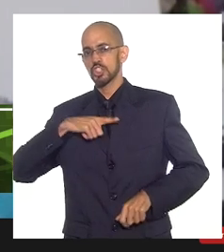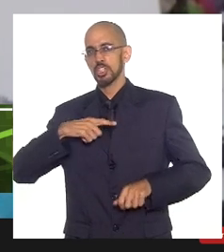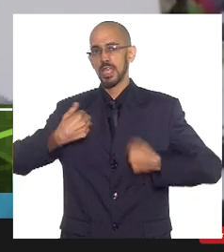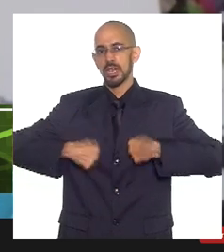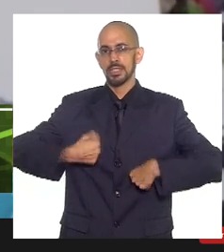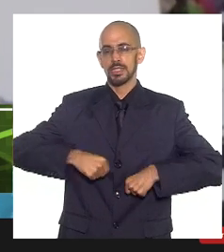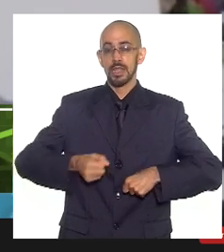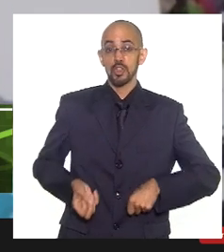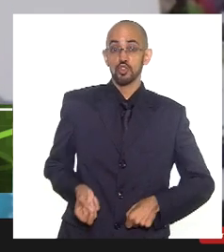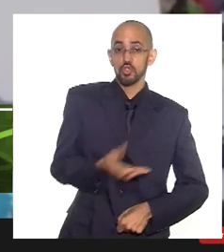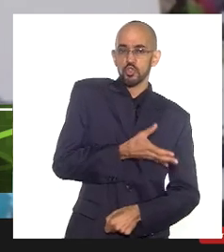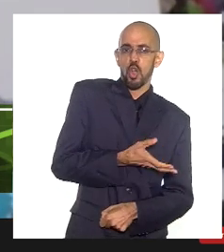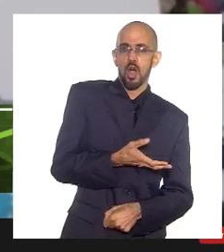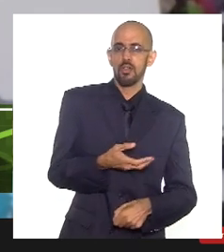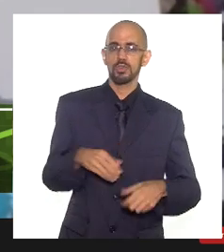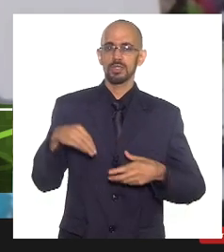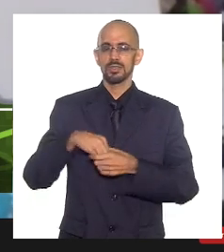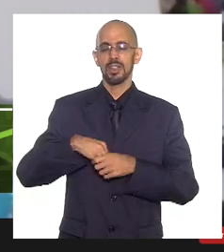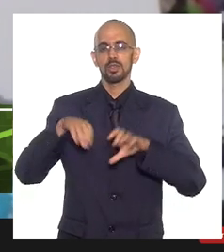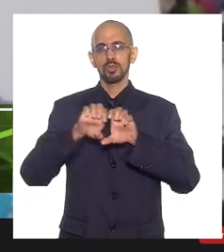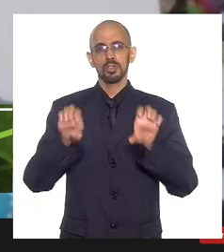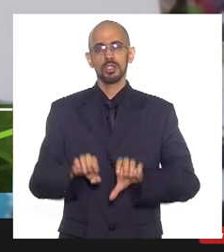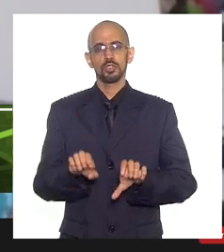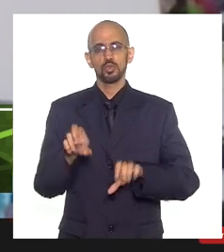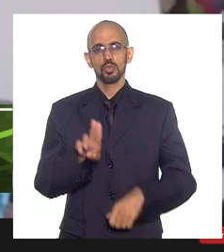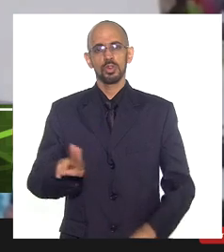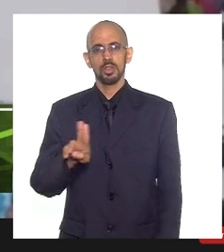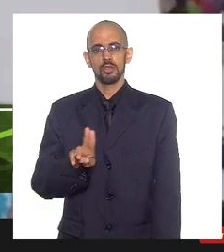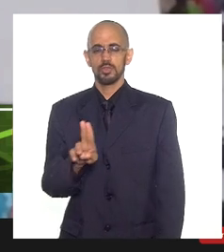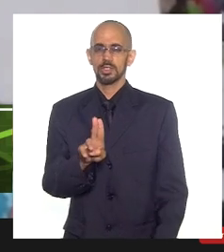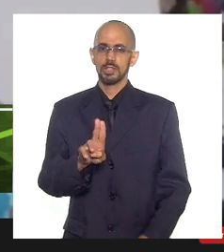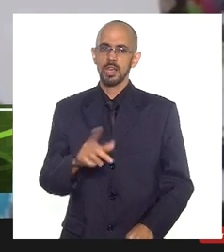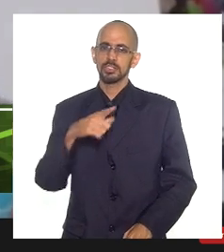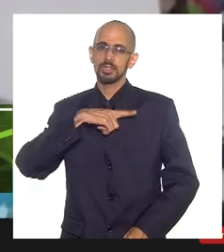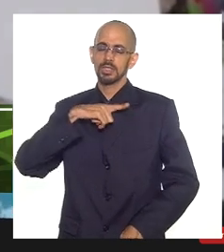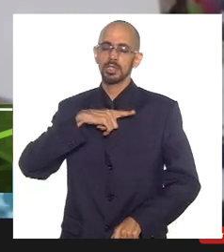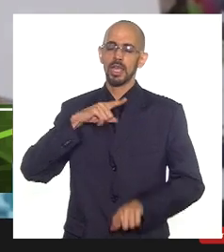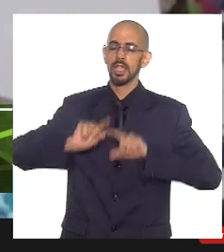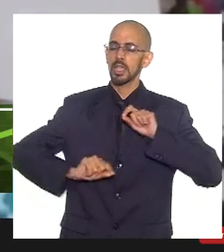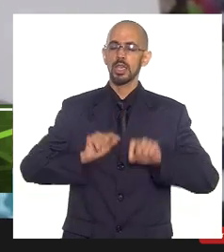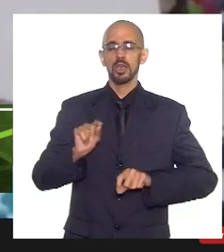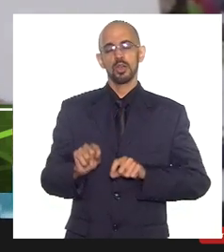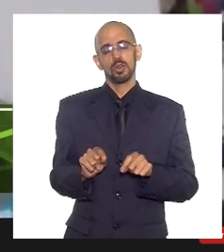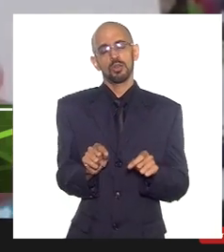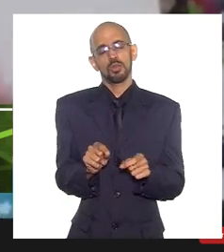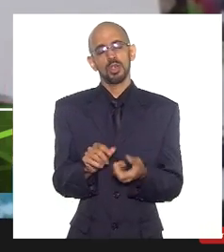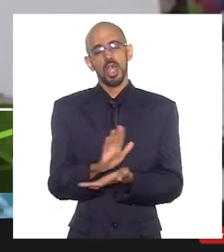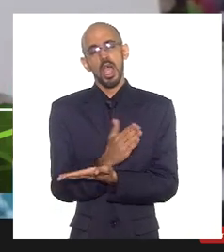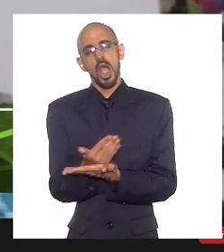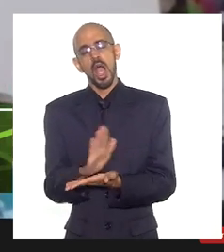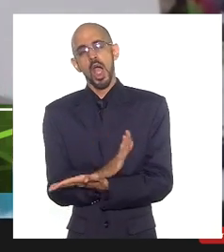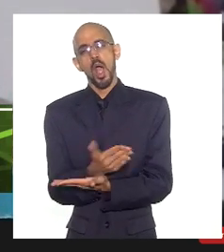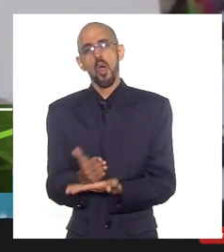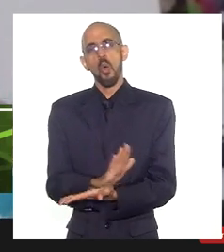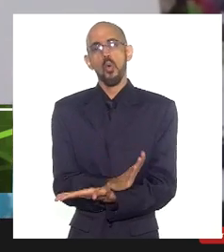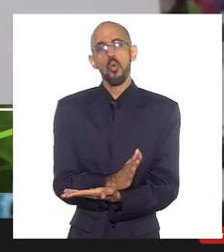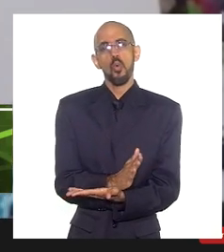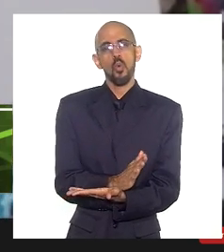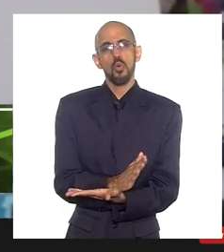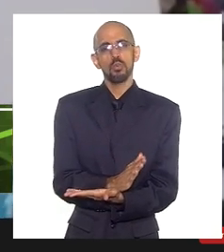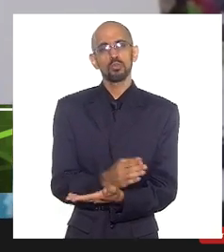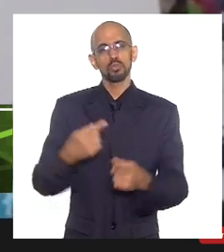desafios estruturais na universidade e que encontram semelhanças com todos os desafios